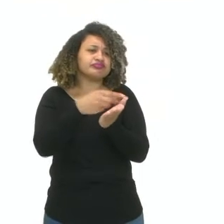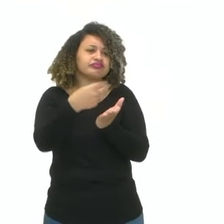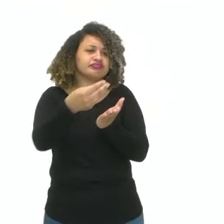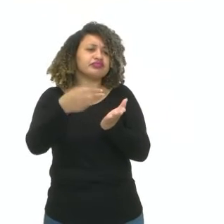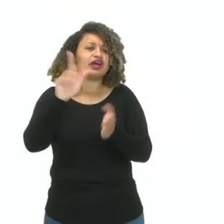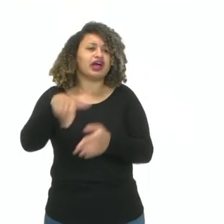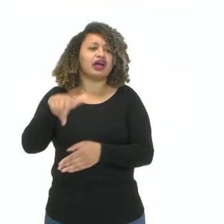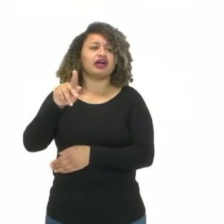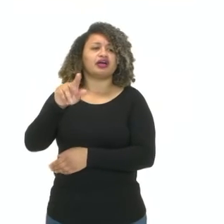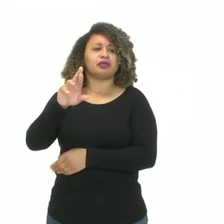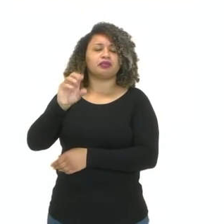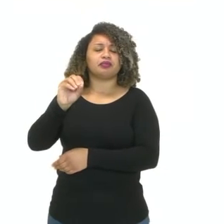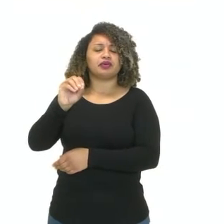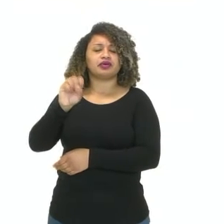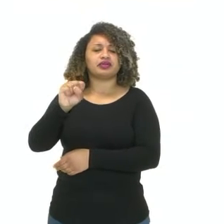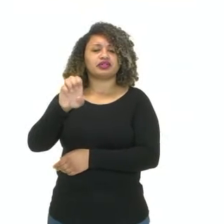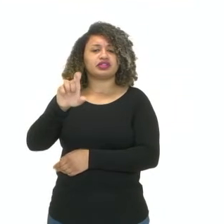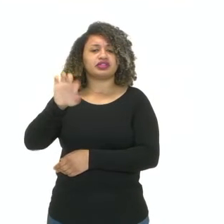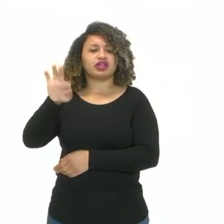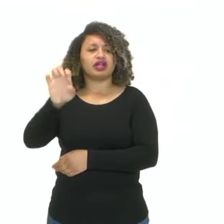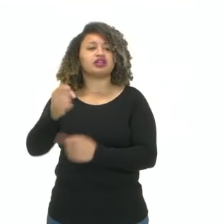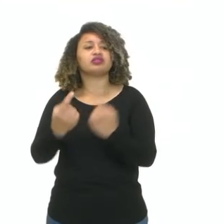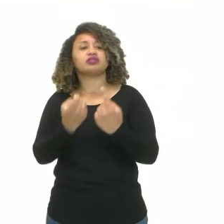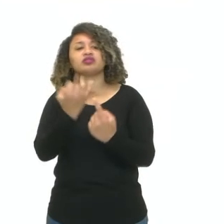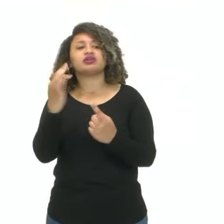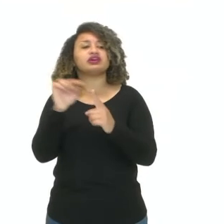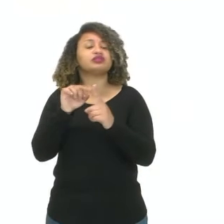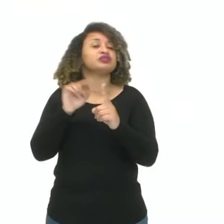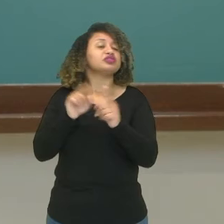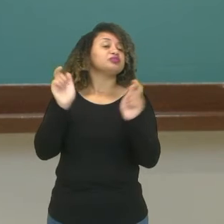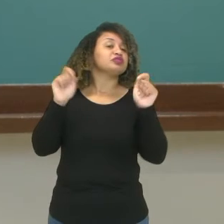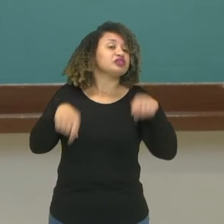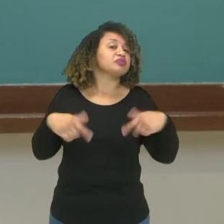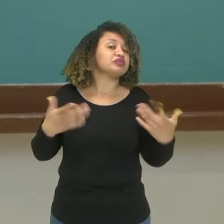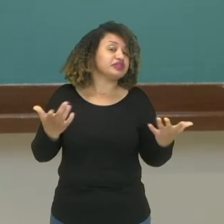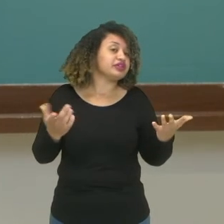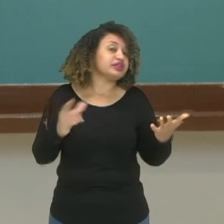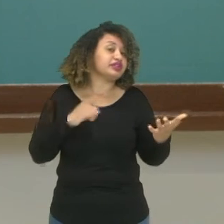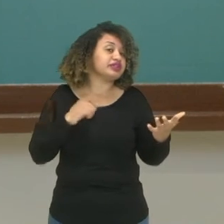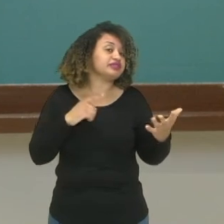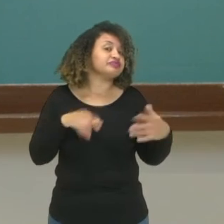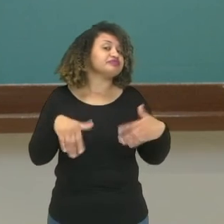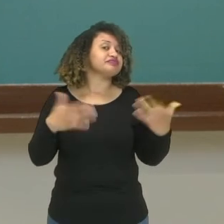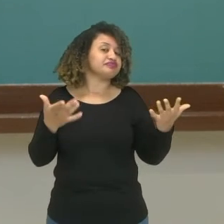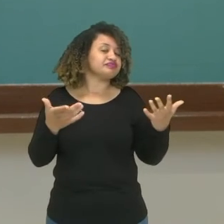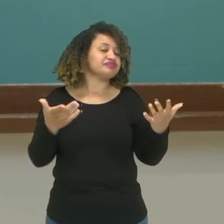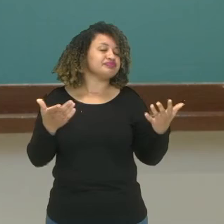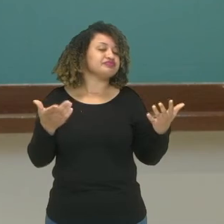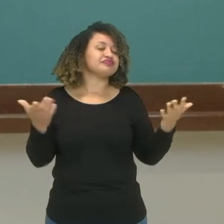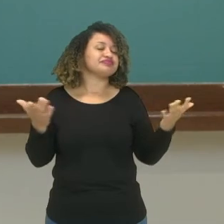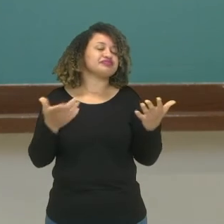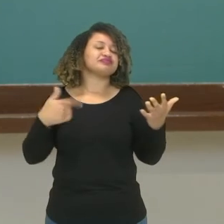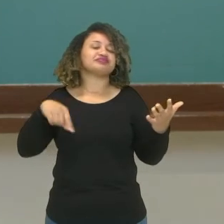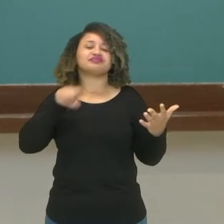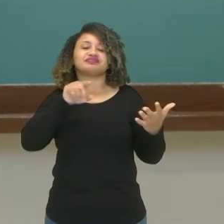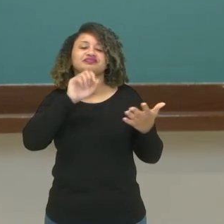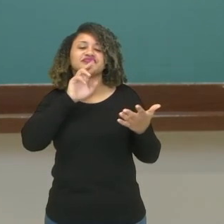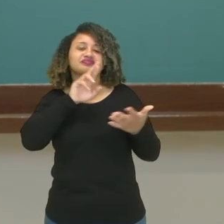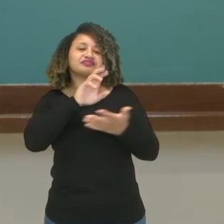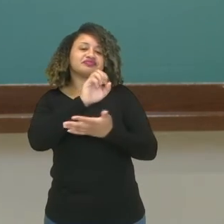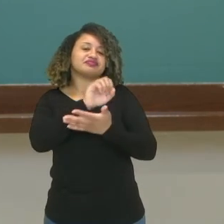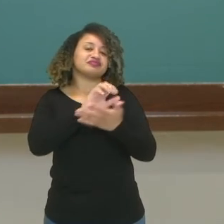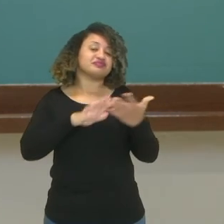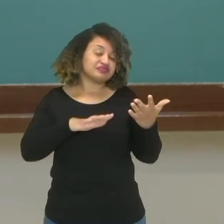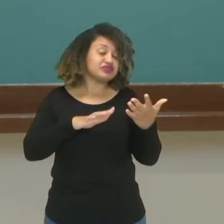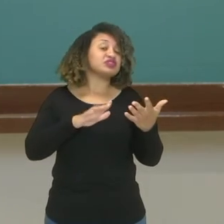prosélito? Quais seriam as formas panfletárias autorizadas? Então, neste instante, com a